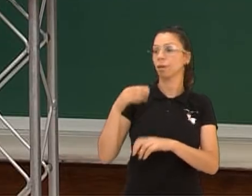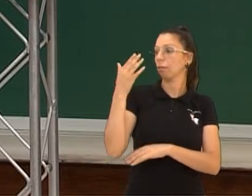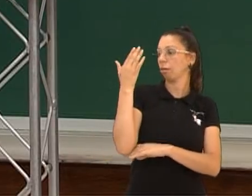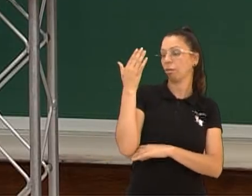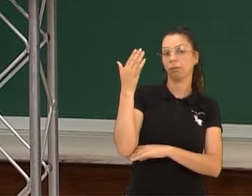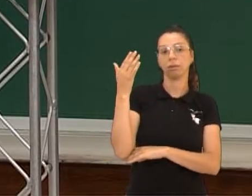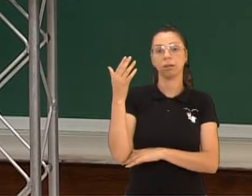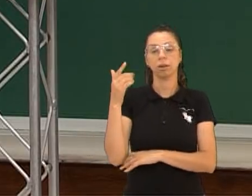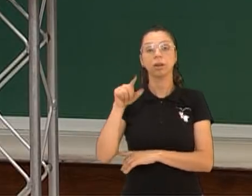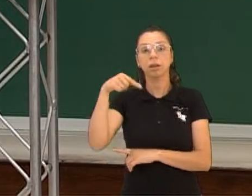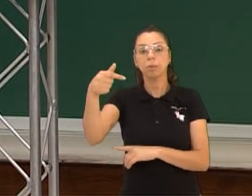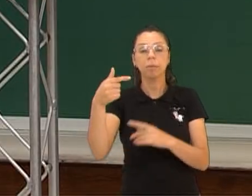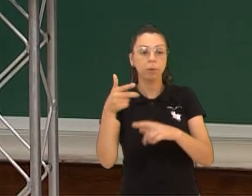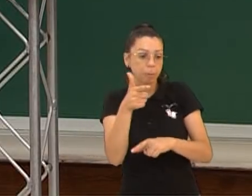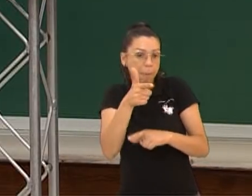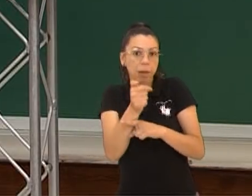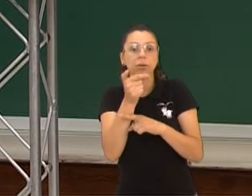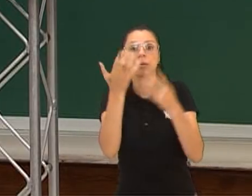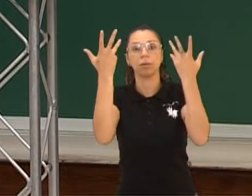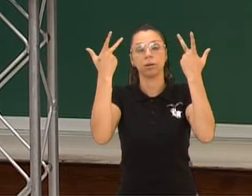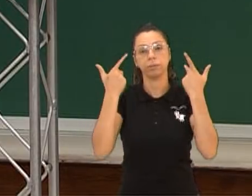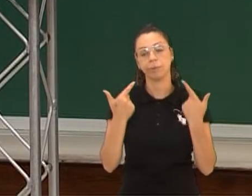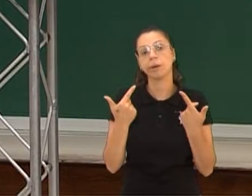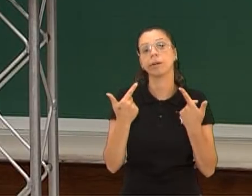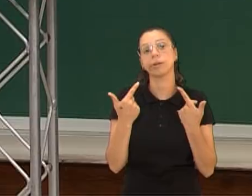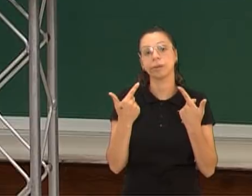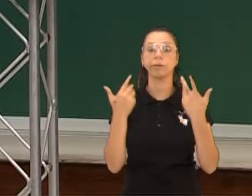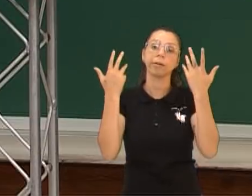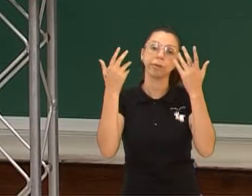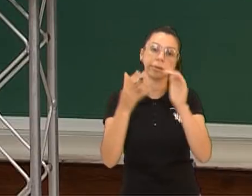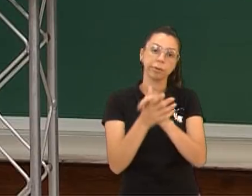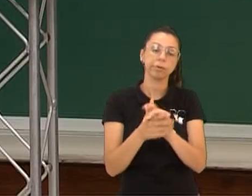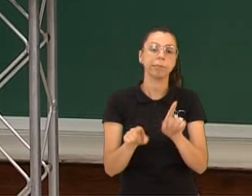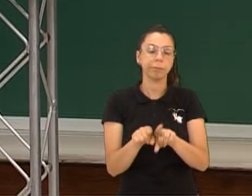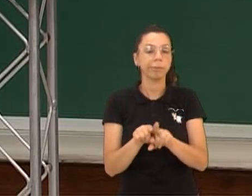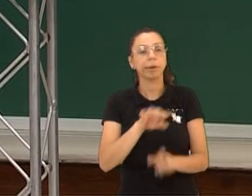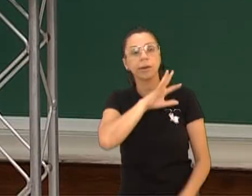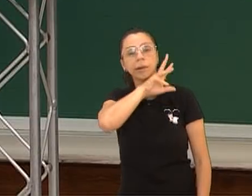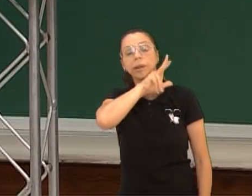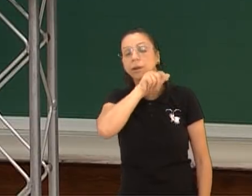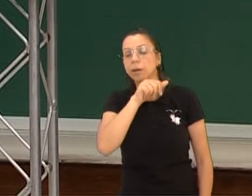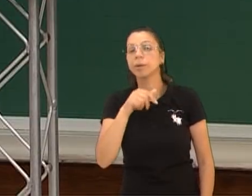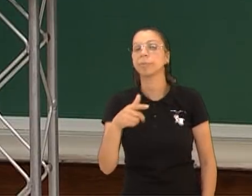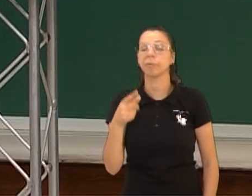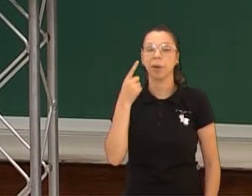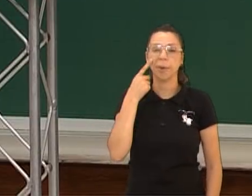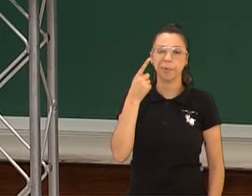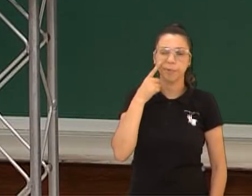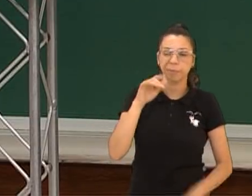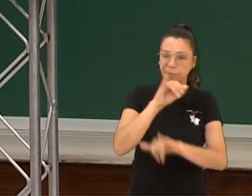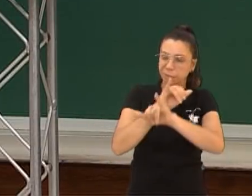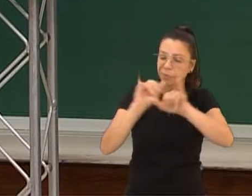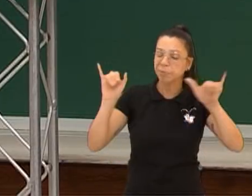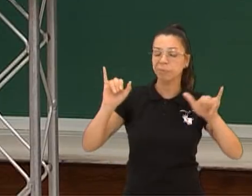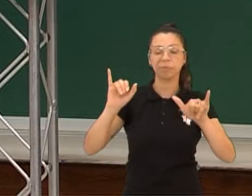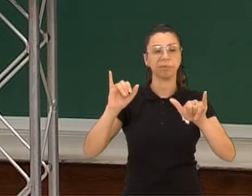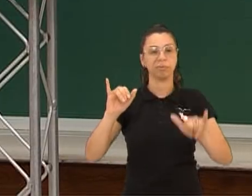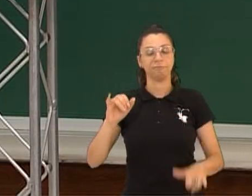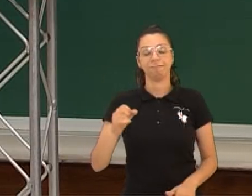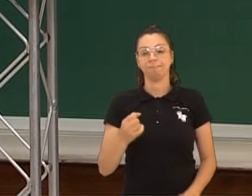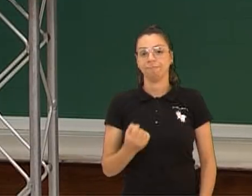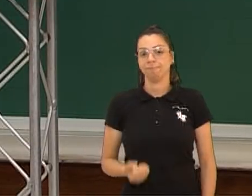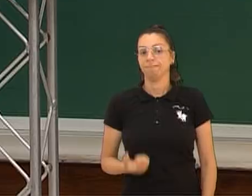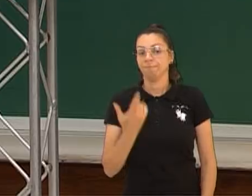sentados por sobre o animal que foi abatido, leões. Eu vi uma notícia muito impactante